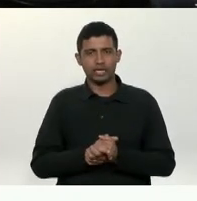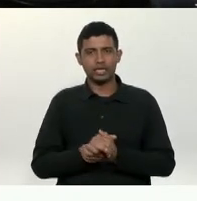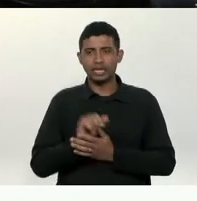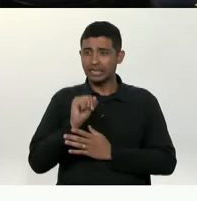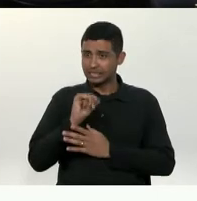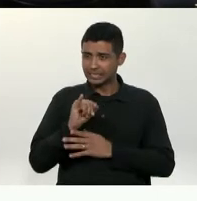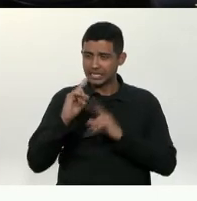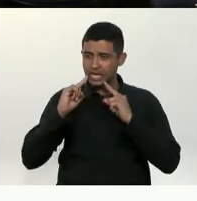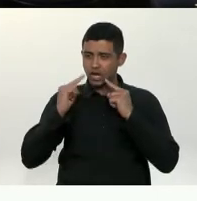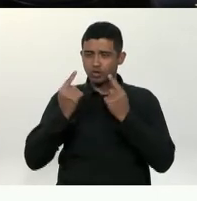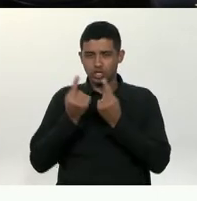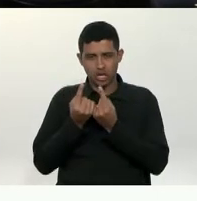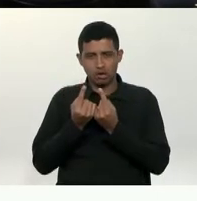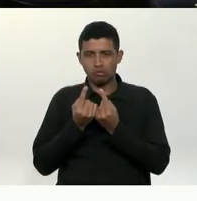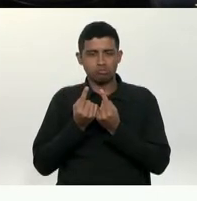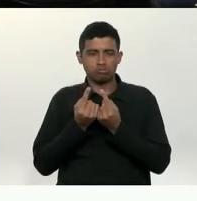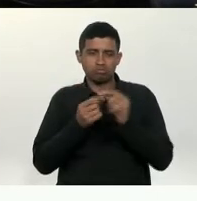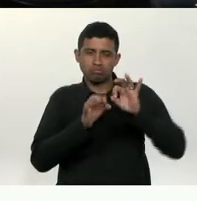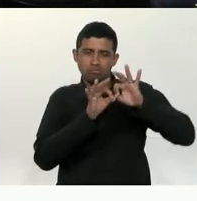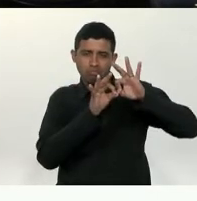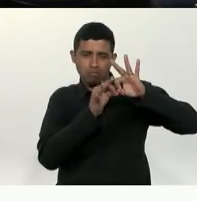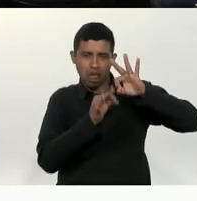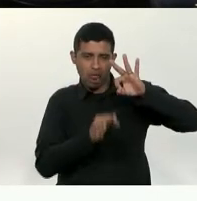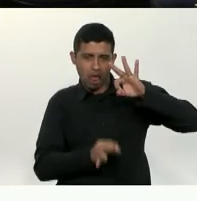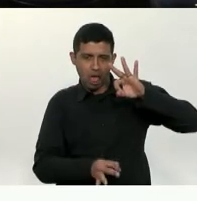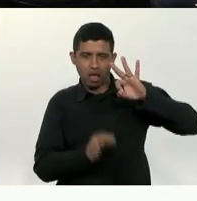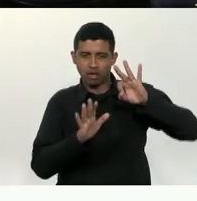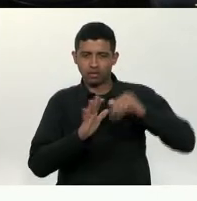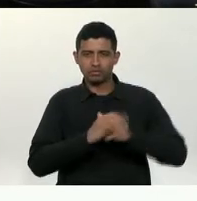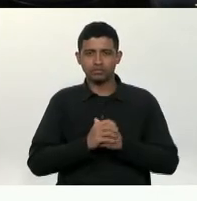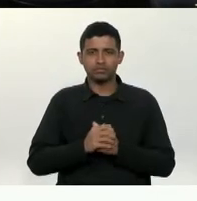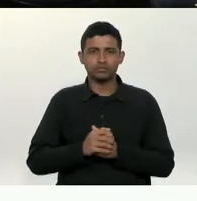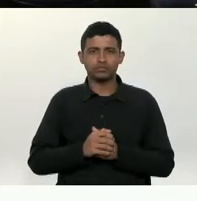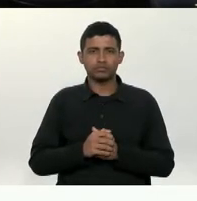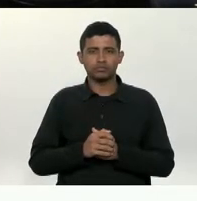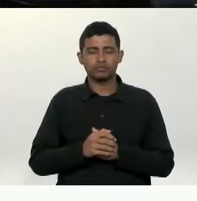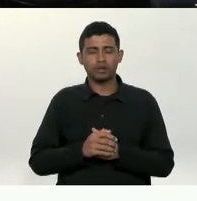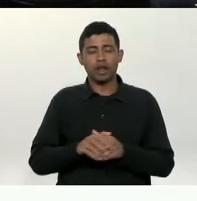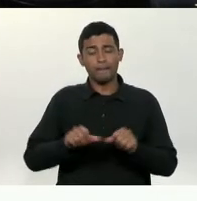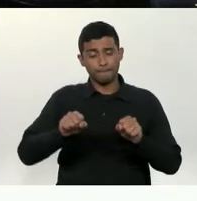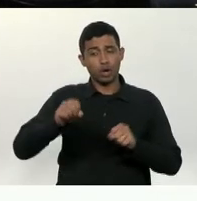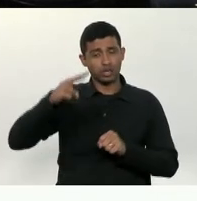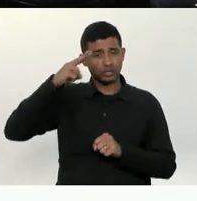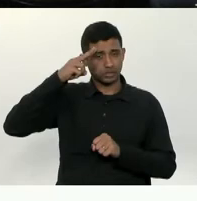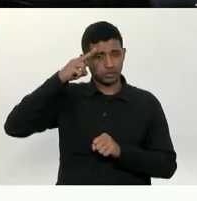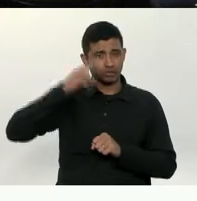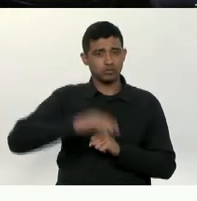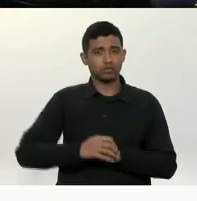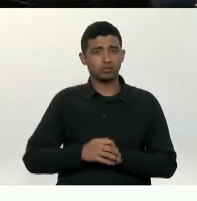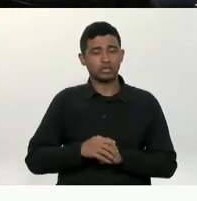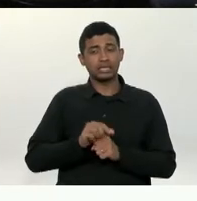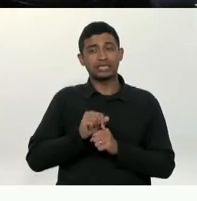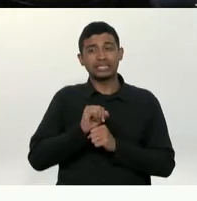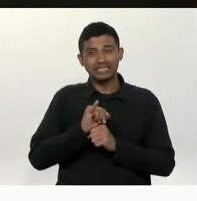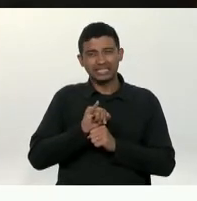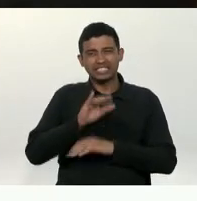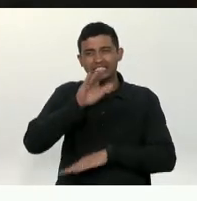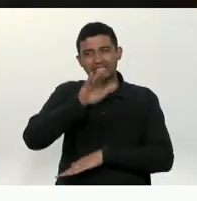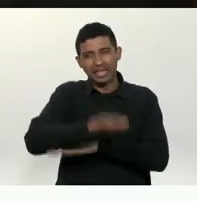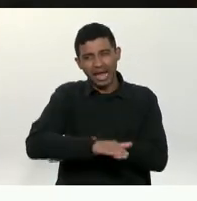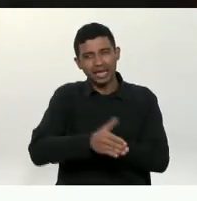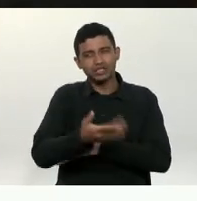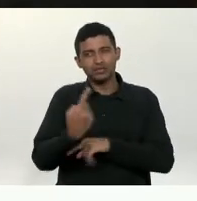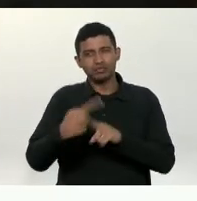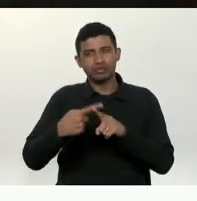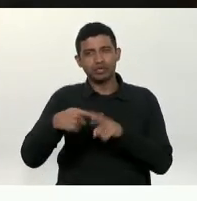mais burocrática, em vez de fazer segunda? Não, pode ser segunda, só se a gente pudesse fazer mais tarde, porque aí dá para a gente